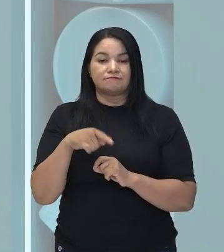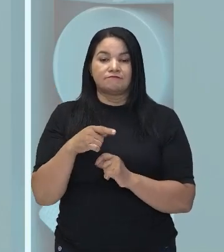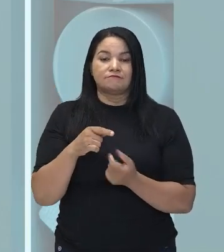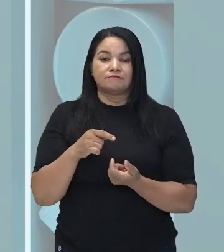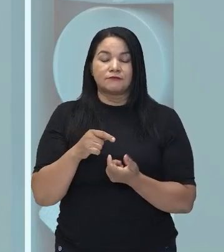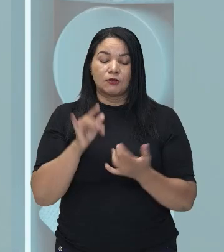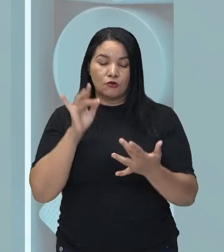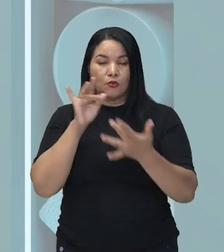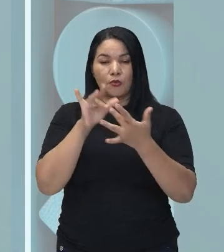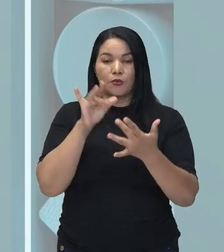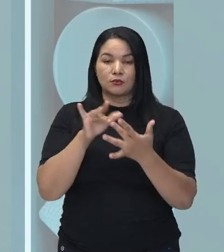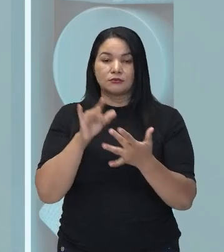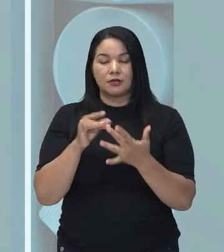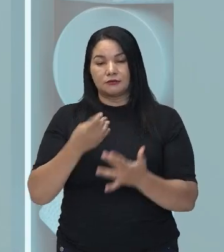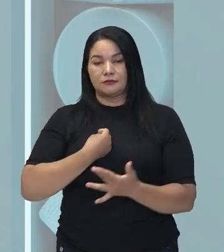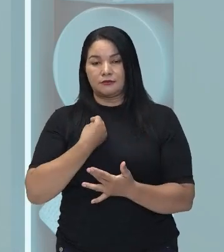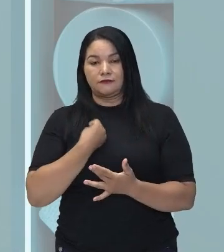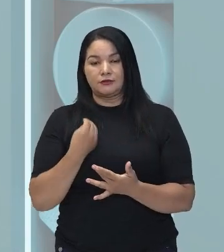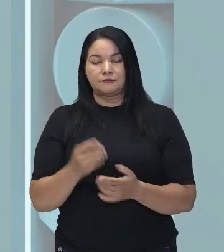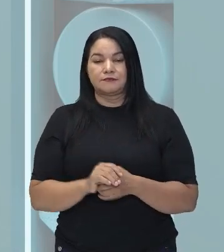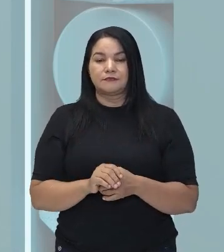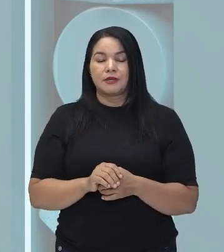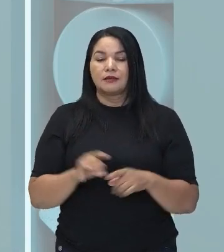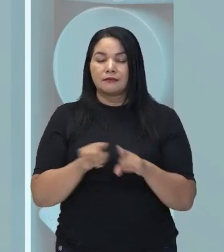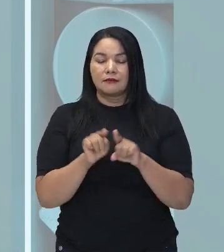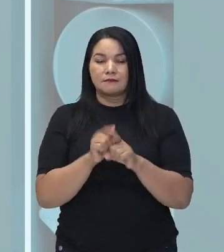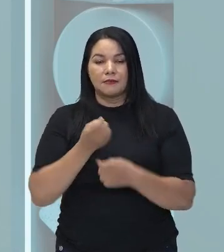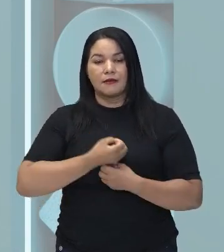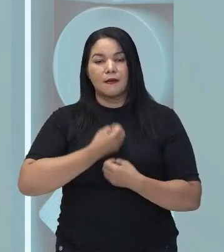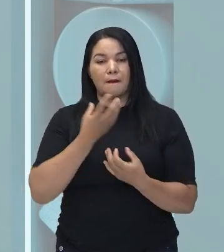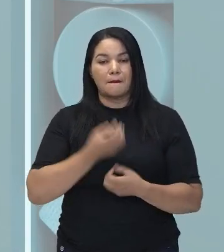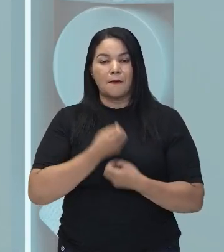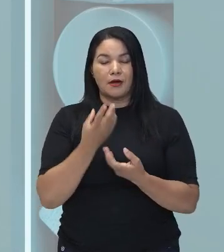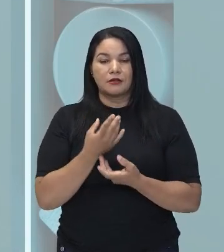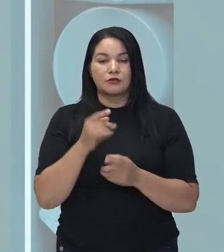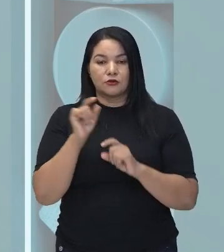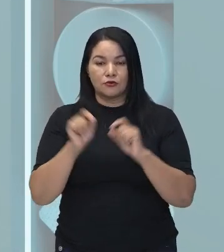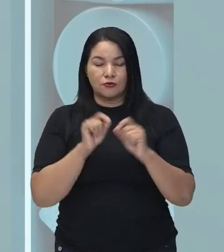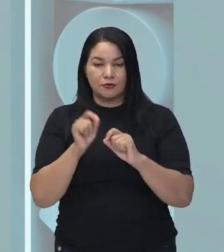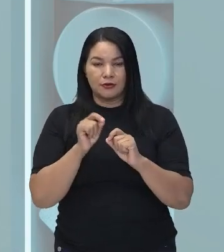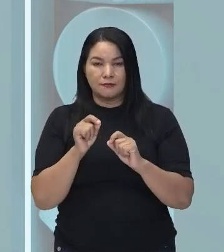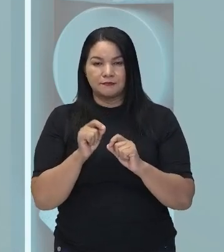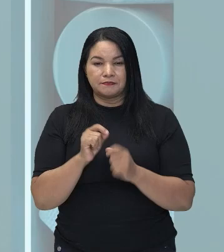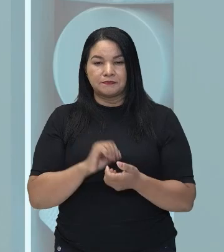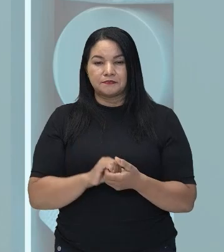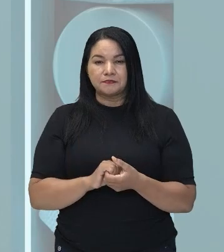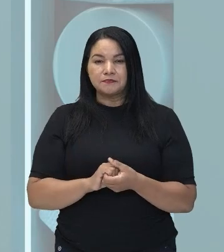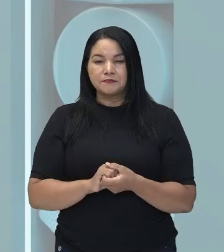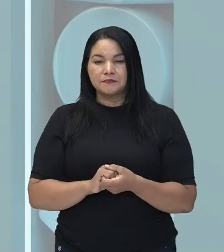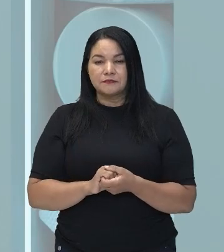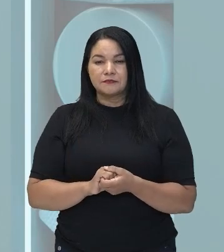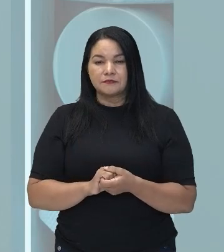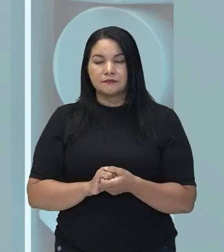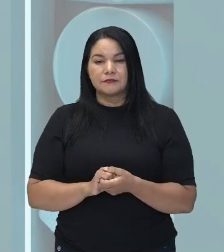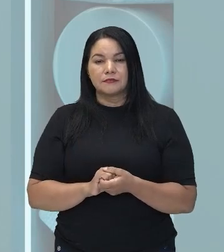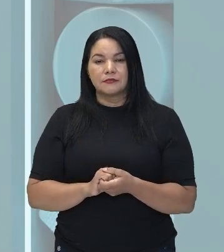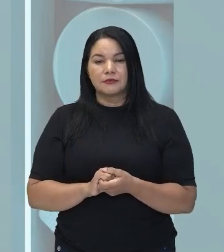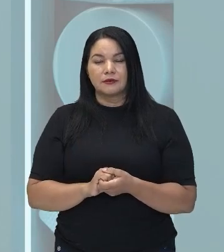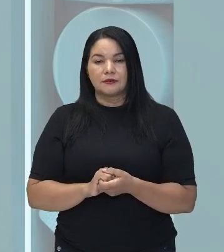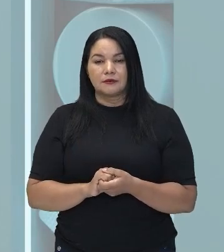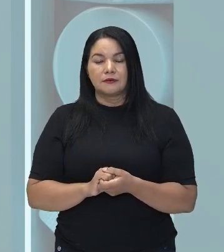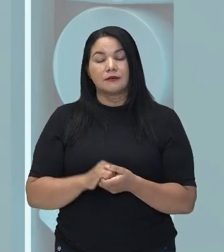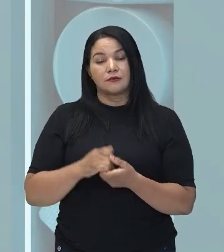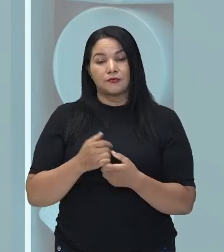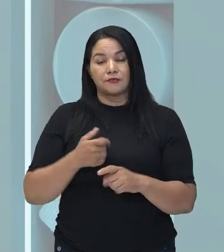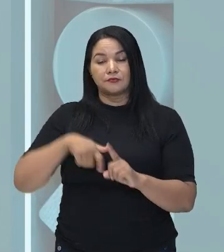um poeta, vamos dizer assim, né, um heterônimo que era cético, né? Então, de fato, para ele, né, o